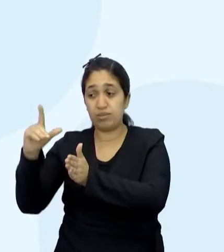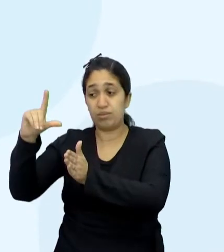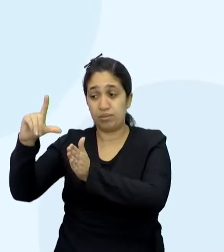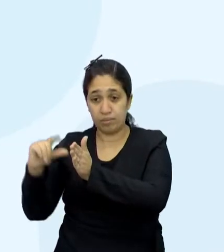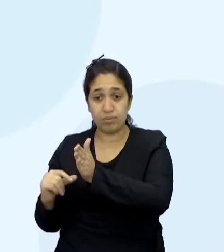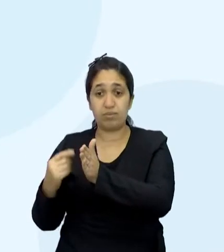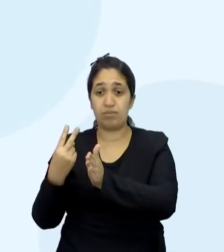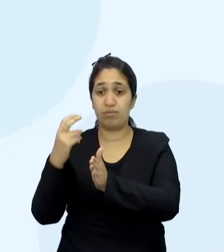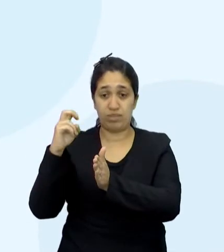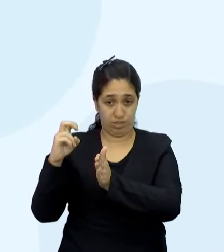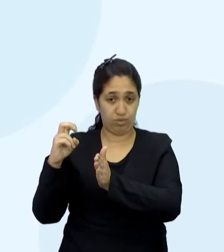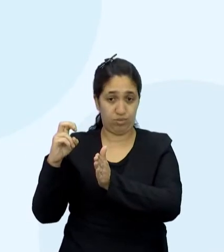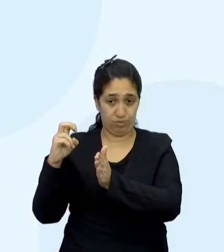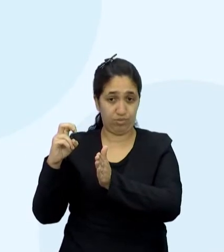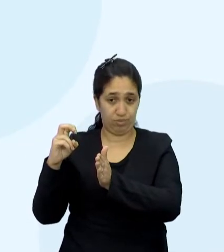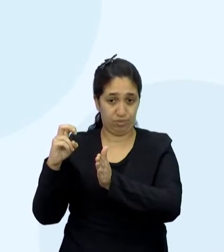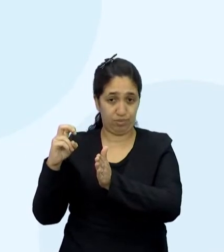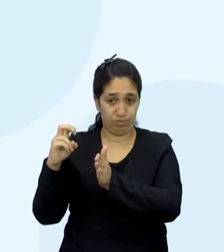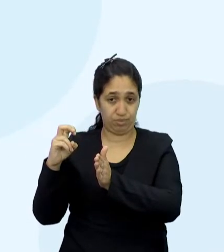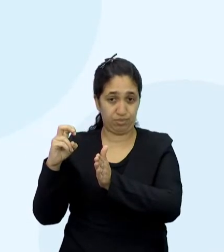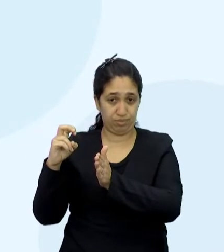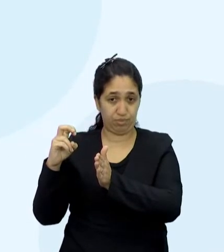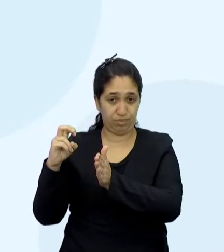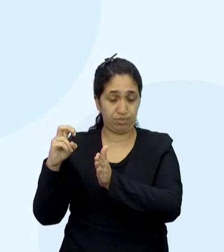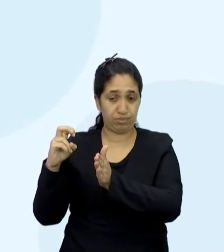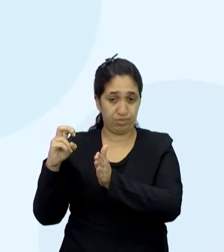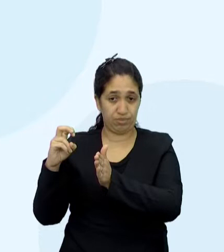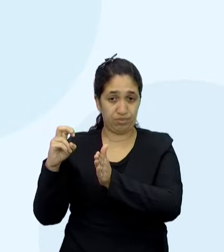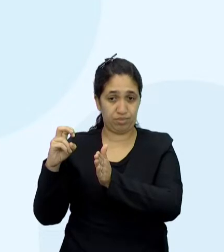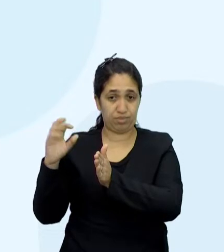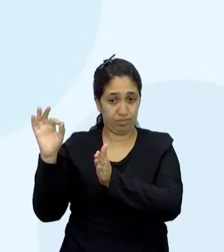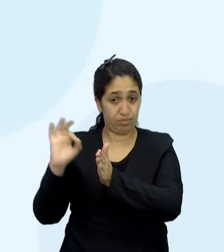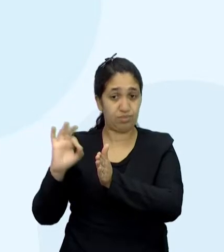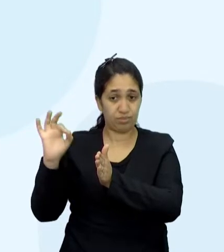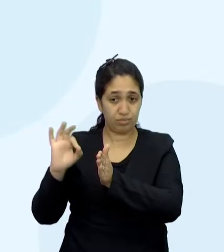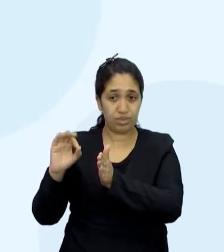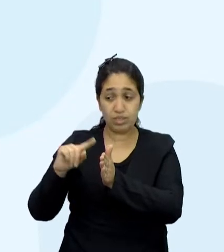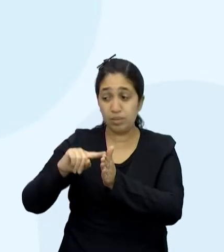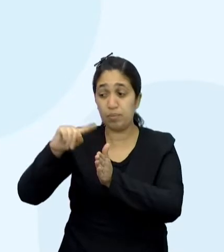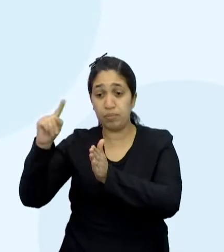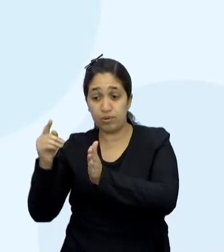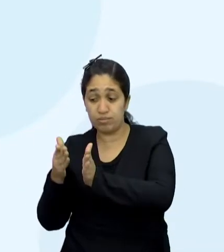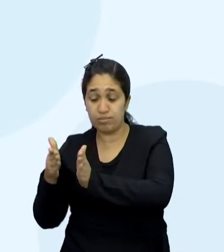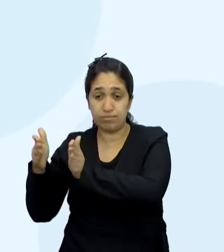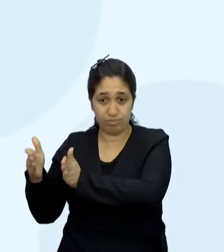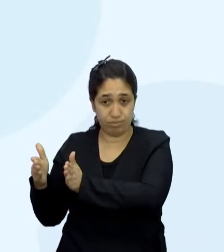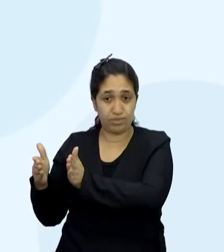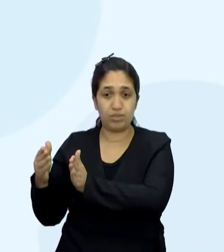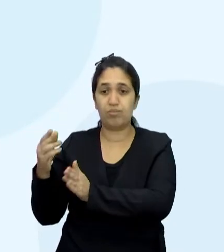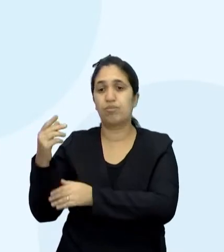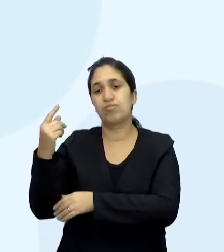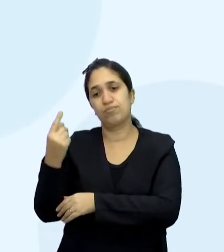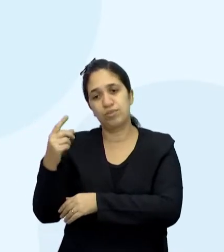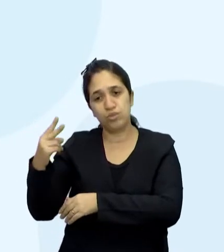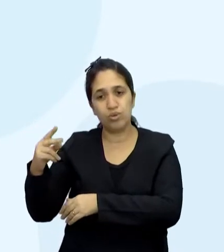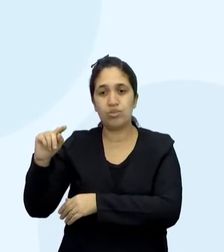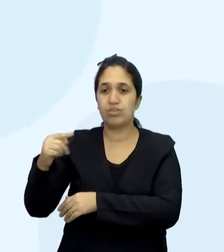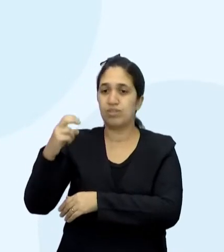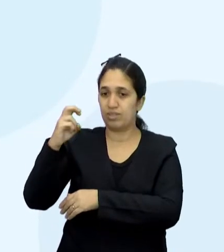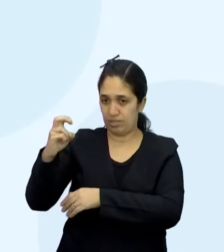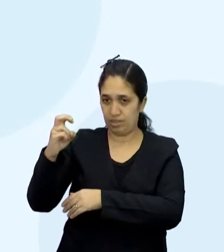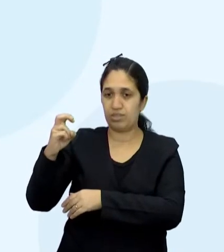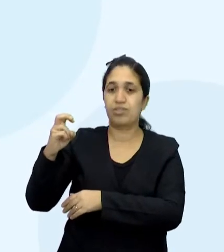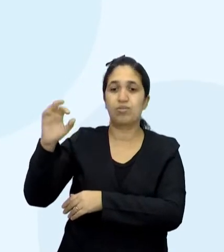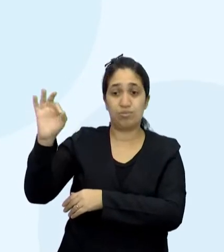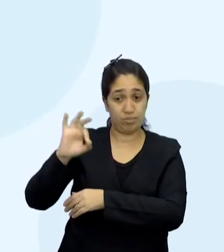novo pela metade, ó, tinha 50, caiu para 25%. Passou mais um tempo, ó, mais uma unidade de tempo,